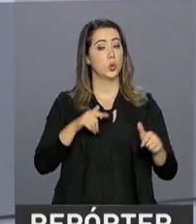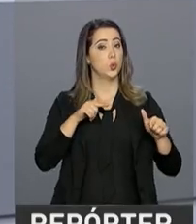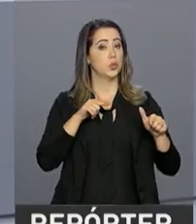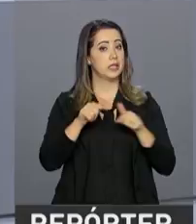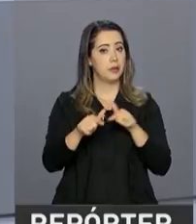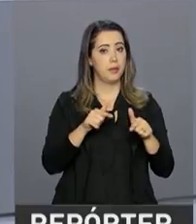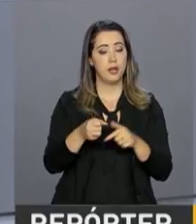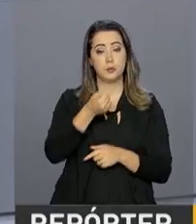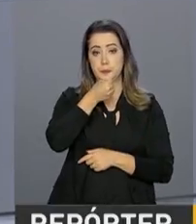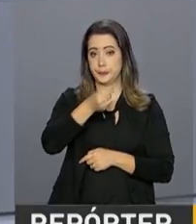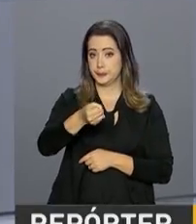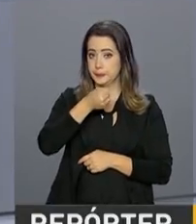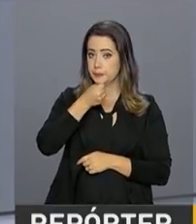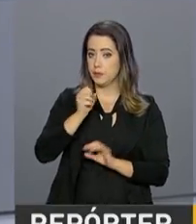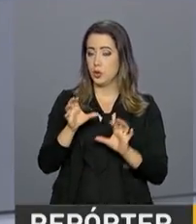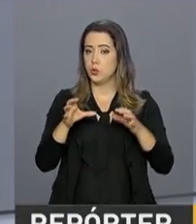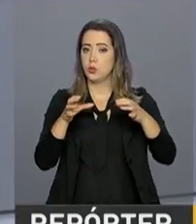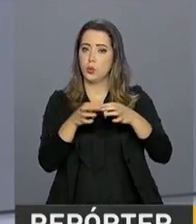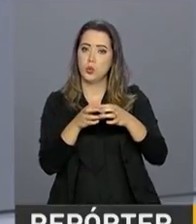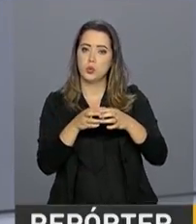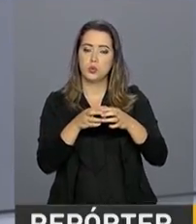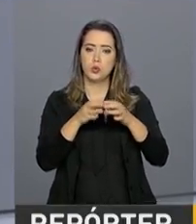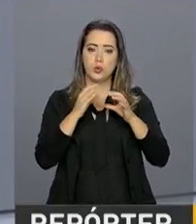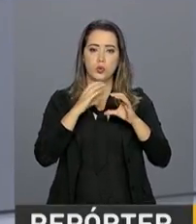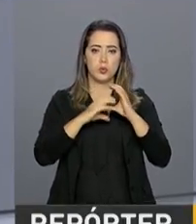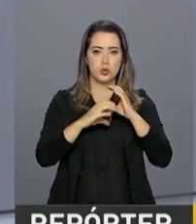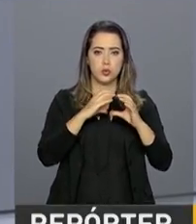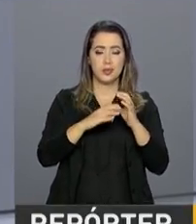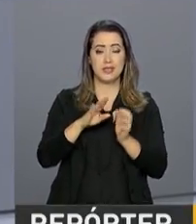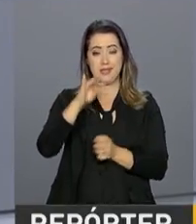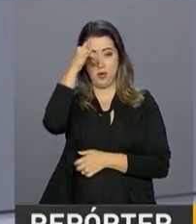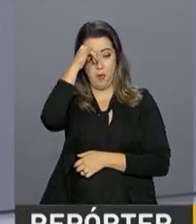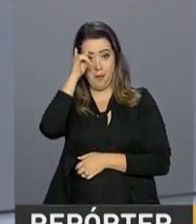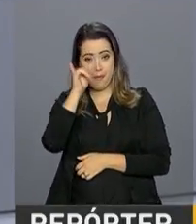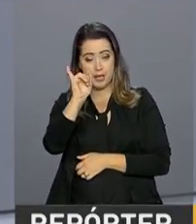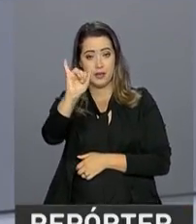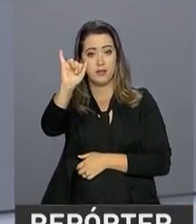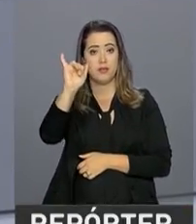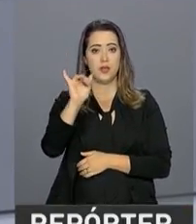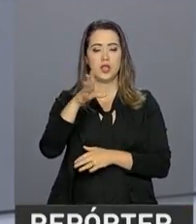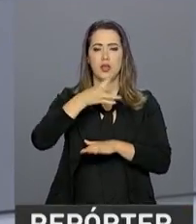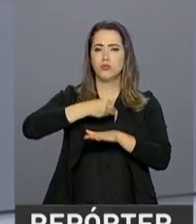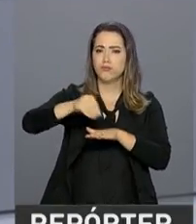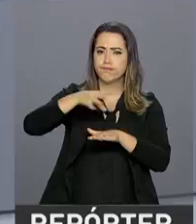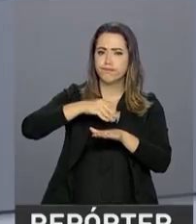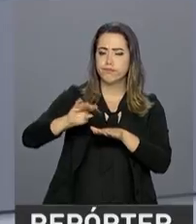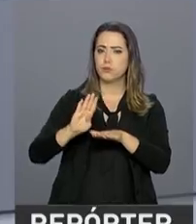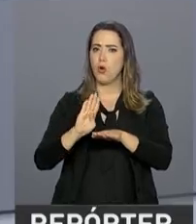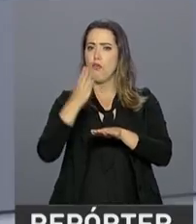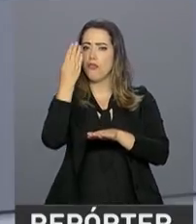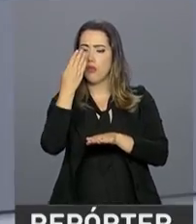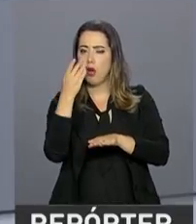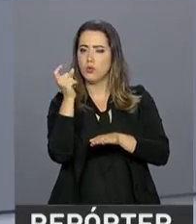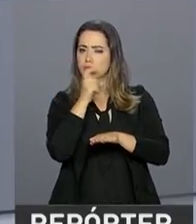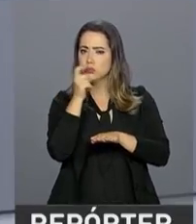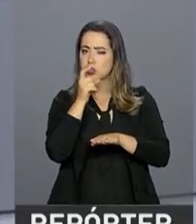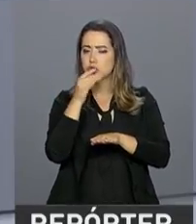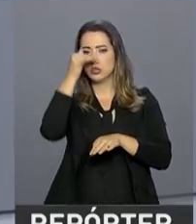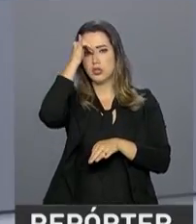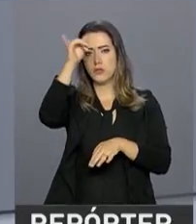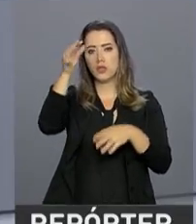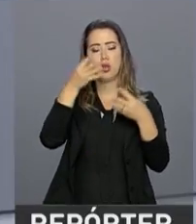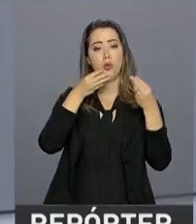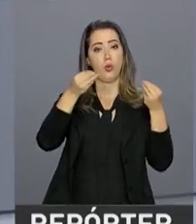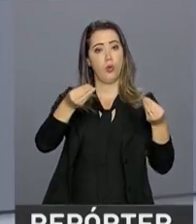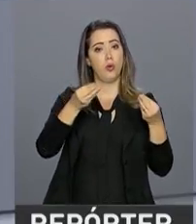o papel da imprensa e das instituições do combate às notícias falsas esse é o tema de um debate organizado pela associação brasileira